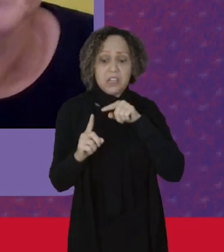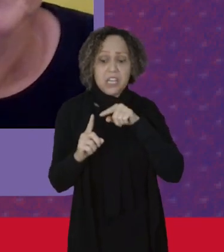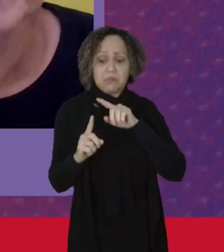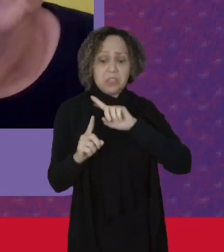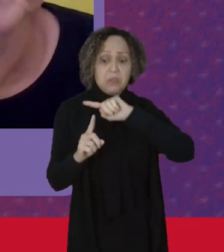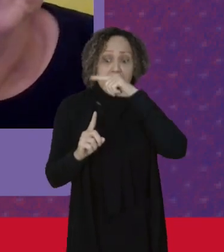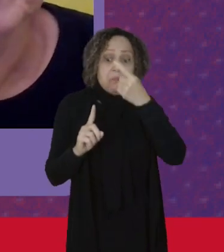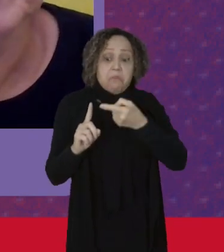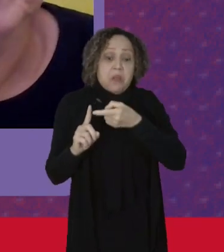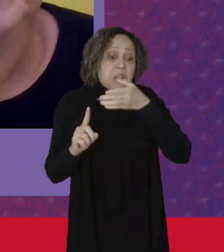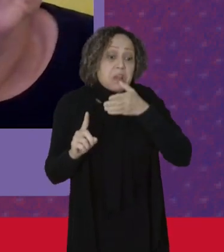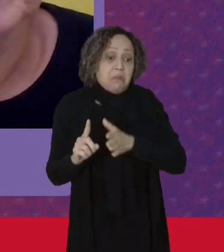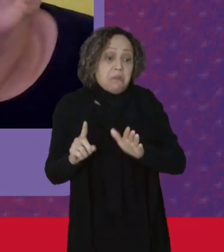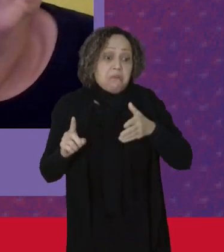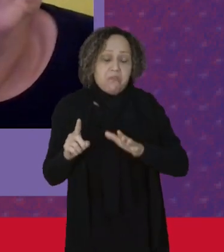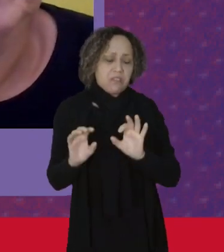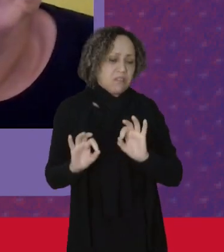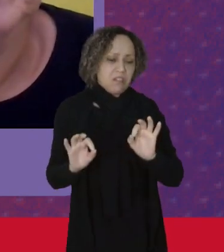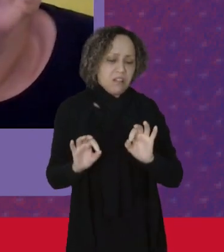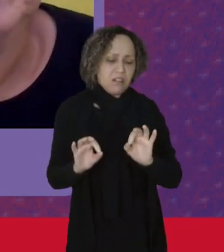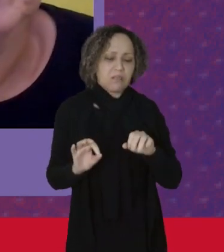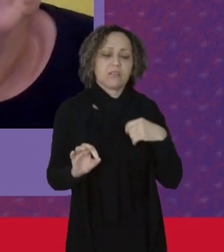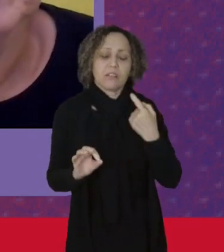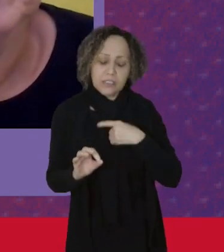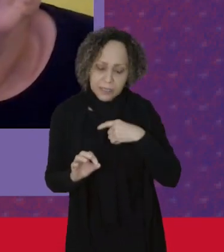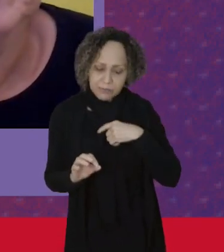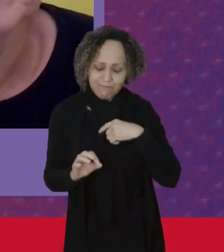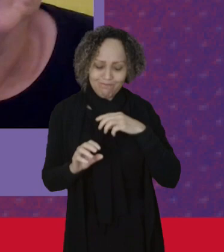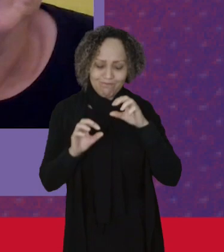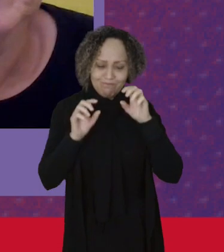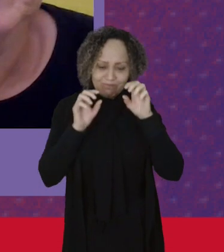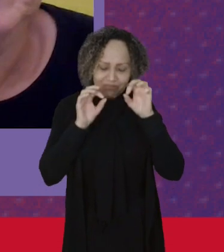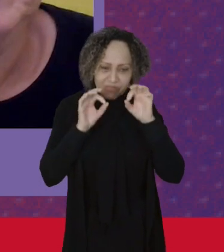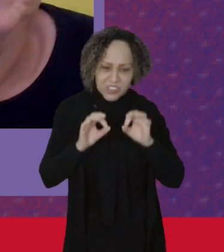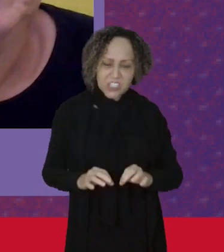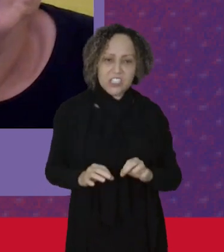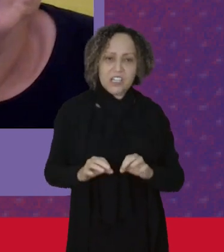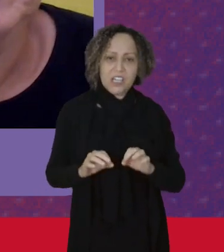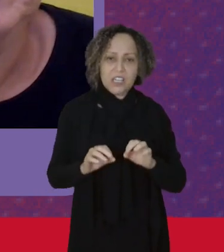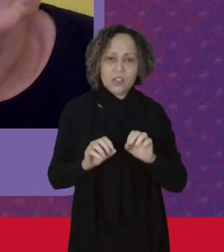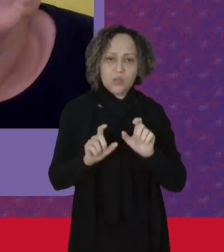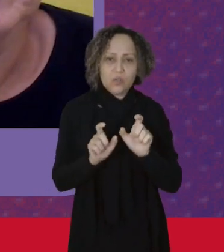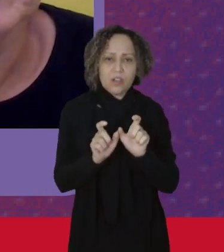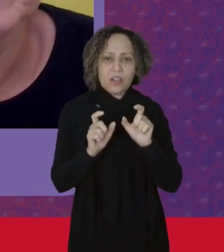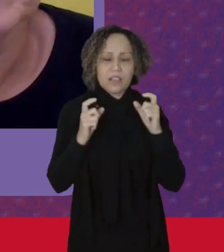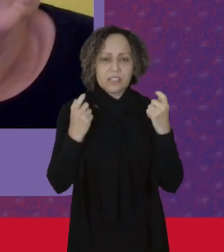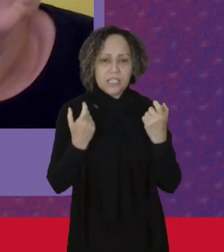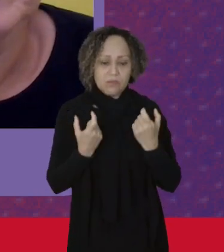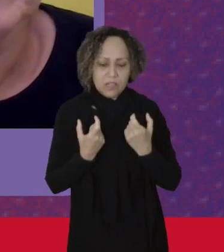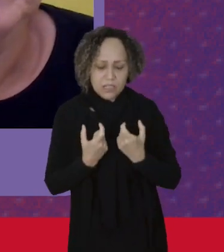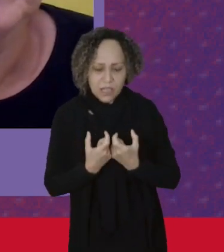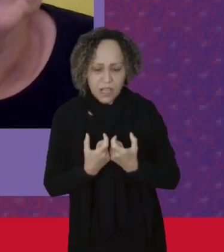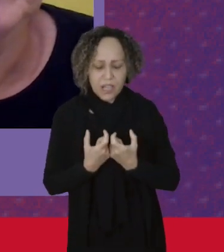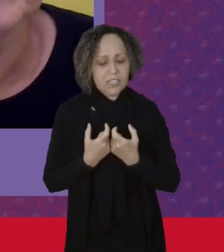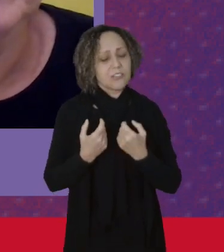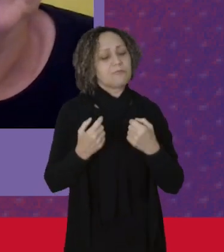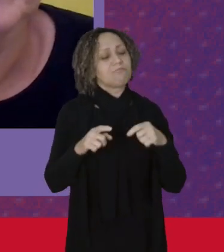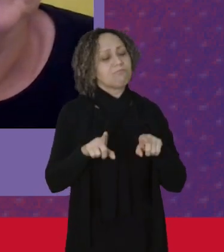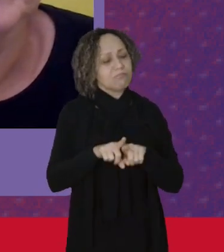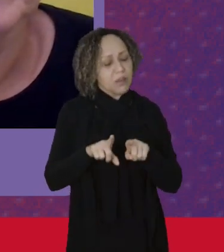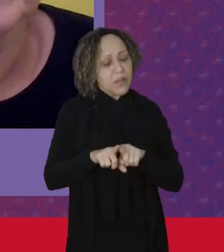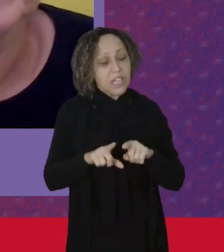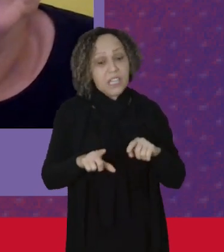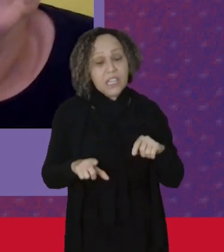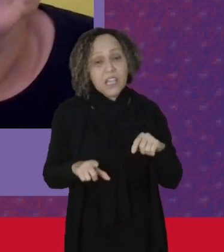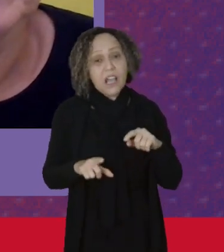e sobre, enfim, planejamento familiar e tudo que a gente já conversou hoje, mas também compreender